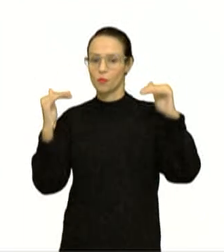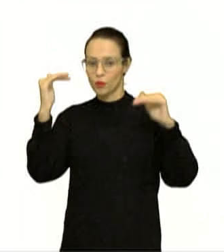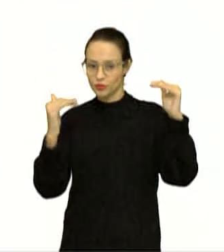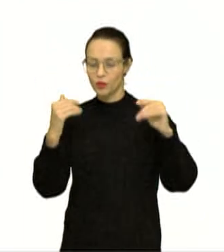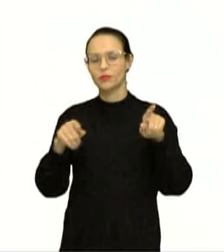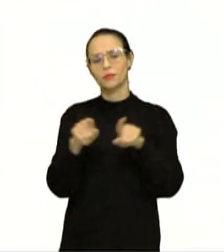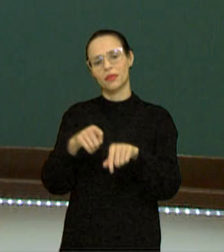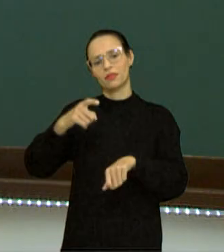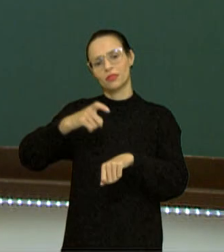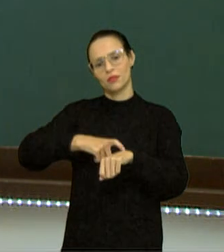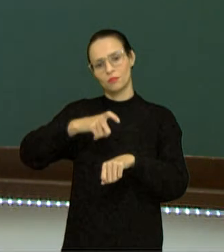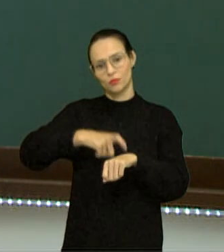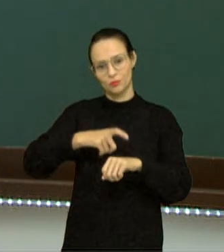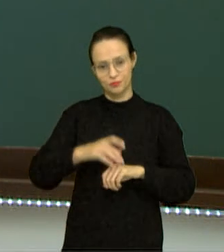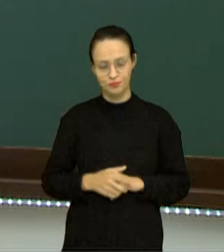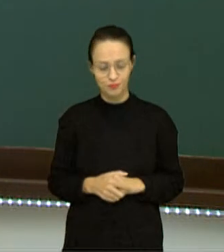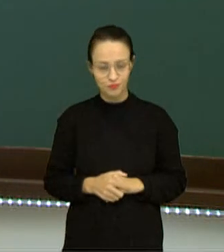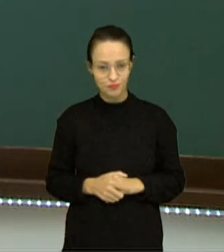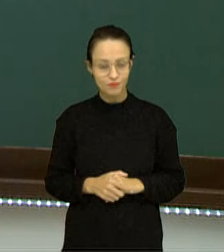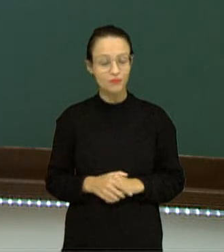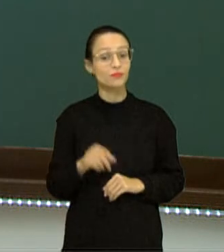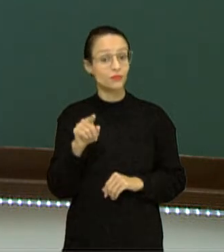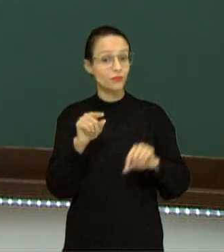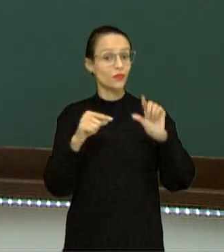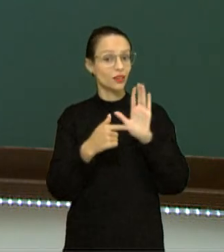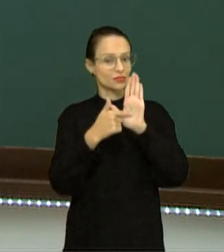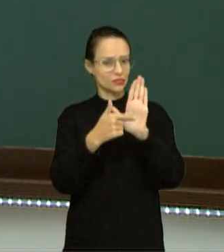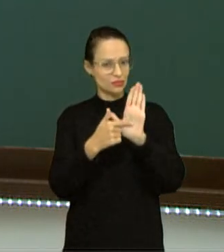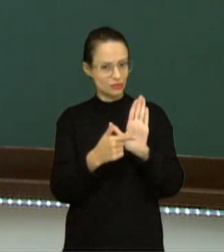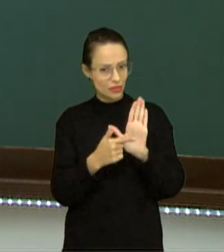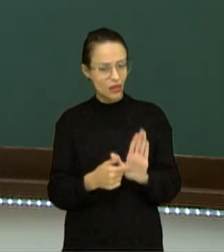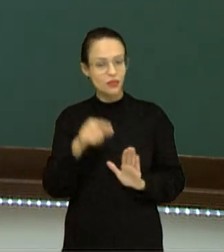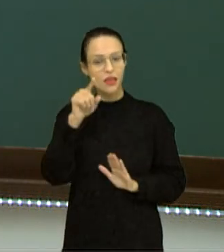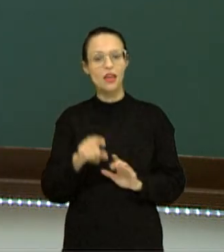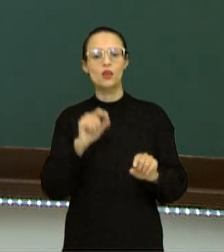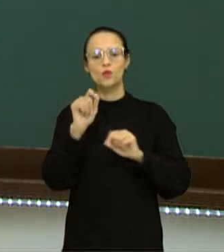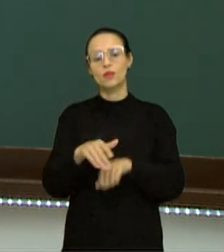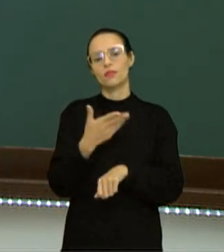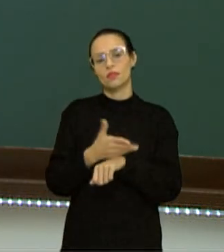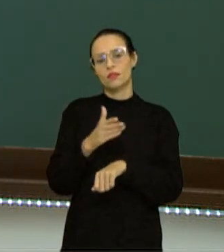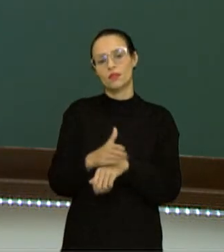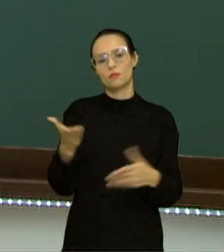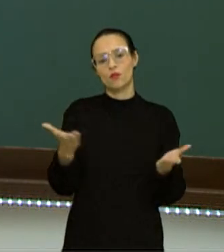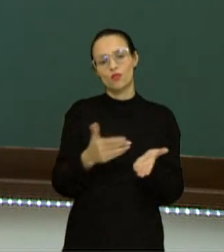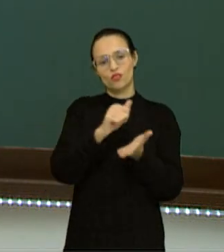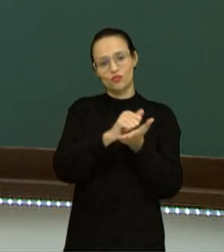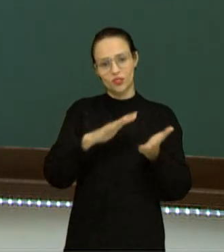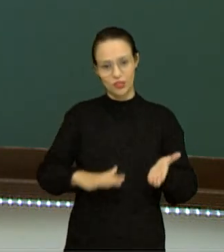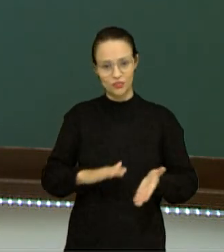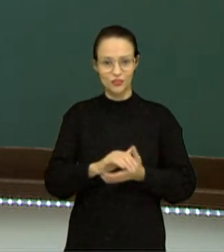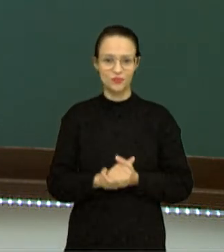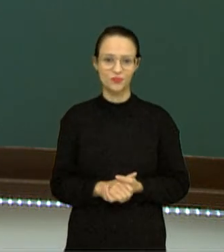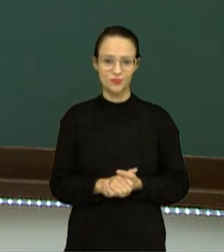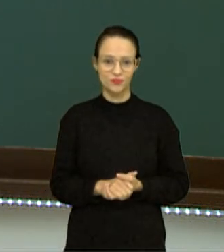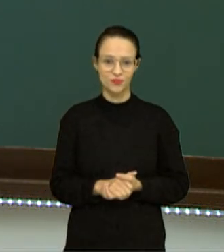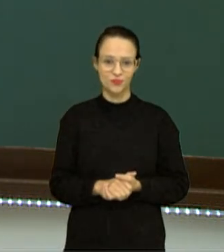e temporal. Essas em destaque foram as que trabalhamos hoje nas atividades.